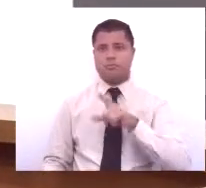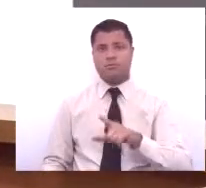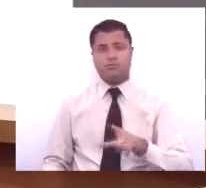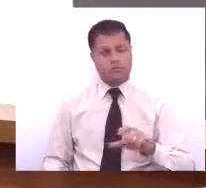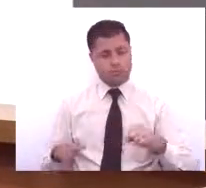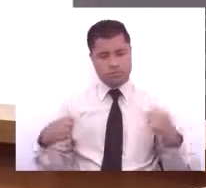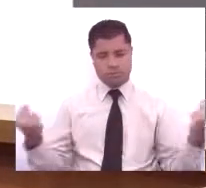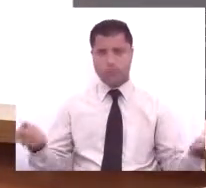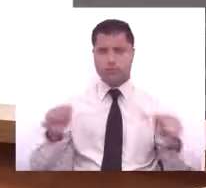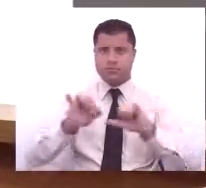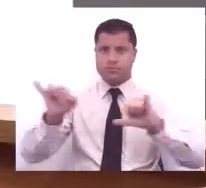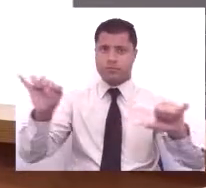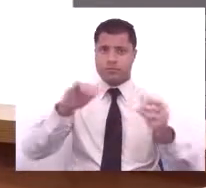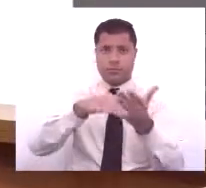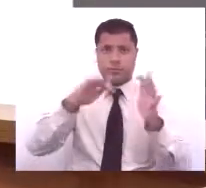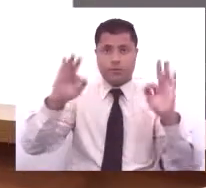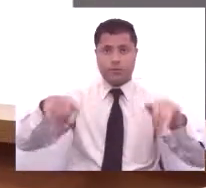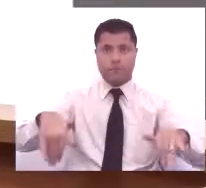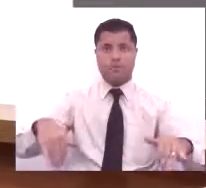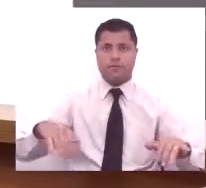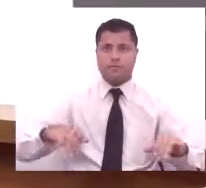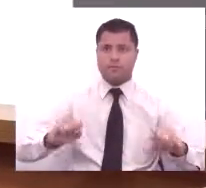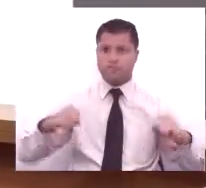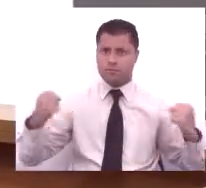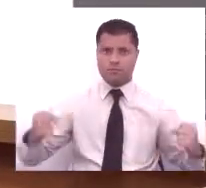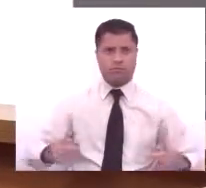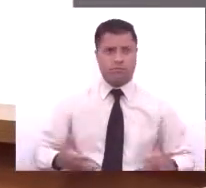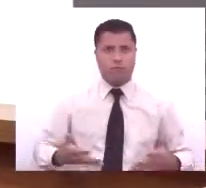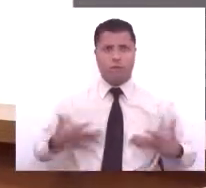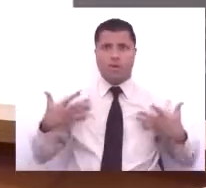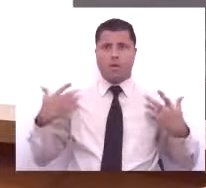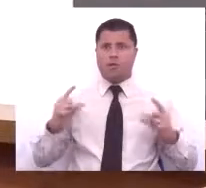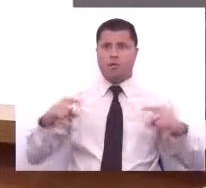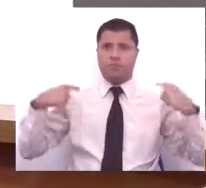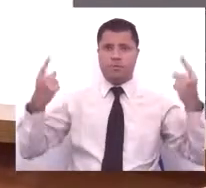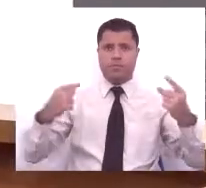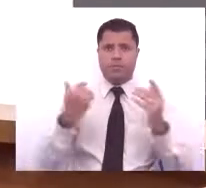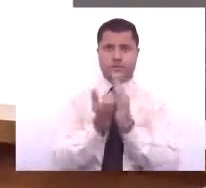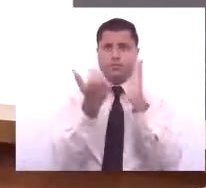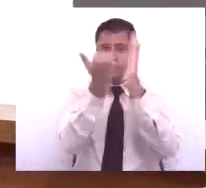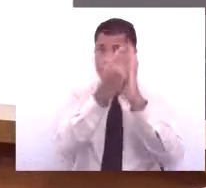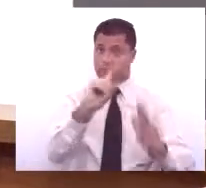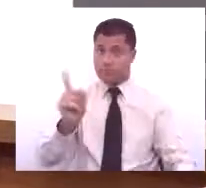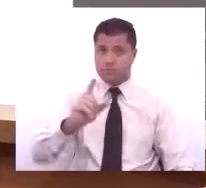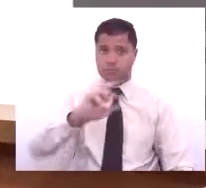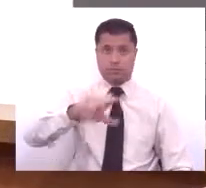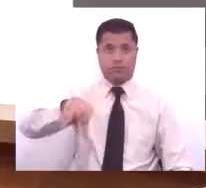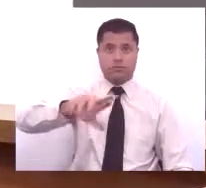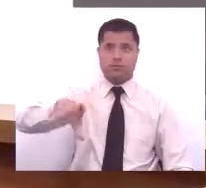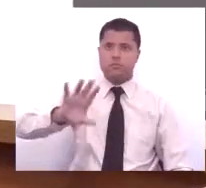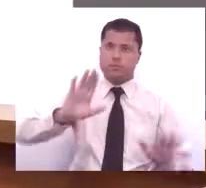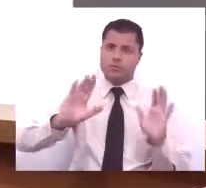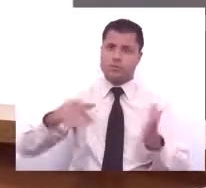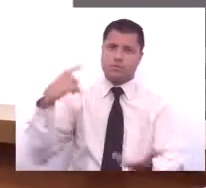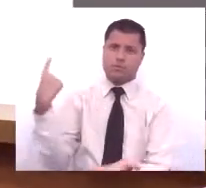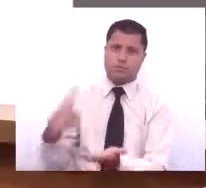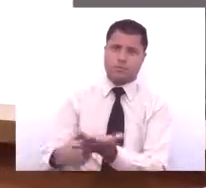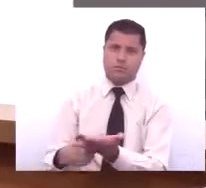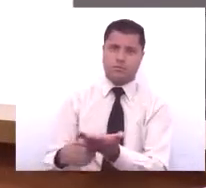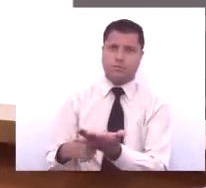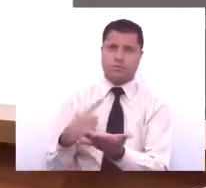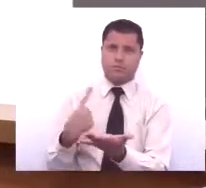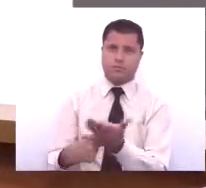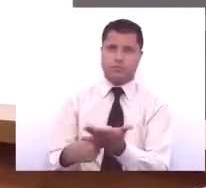final, sem nenhum tipo de exagero, apenas mantendo um compromisso partidário que